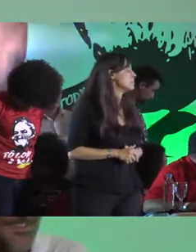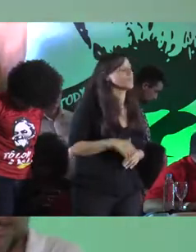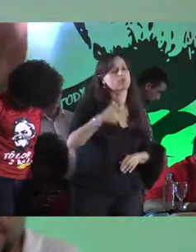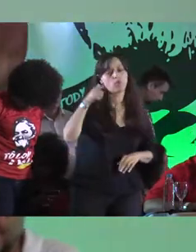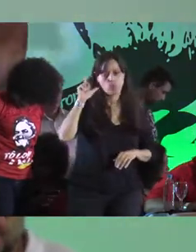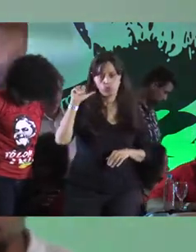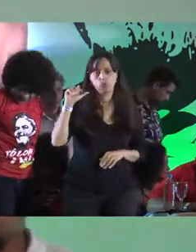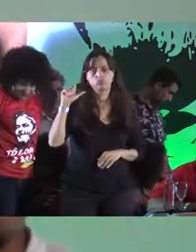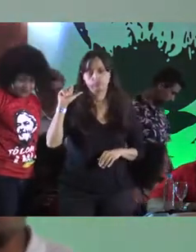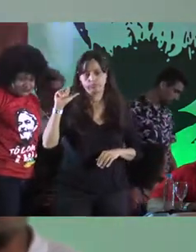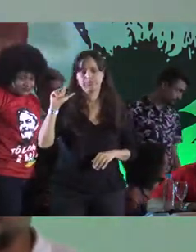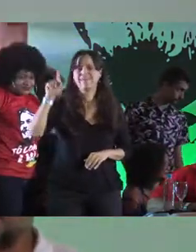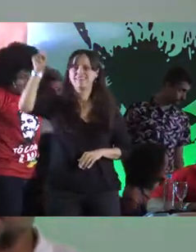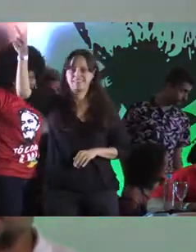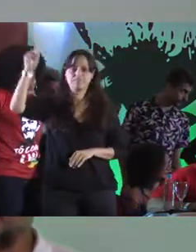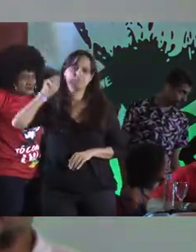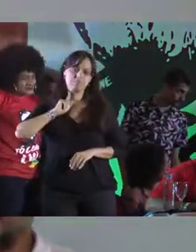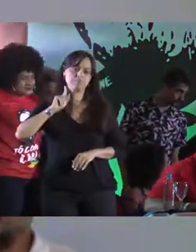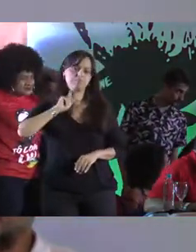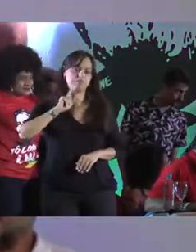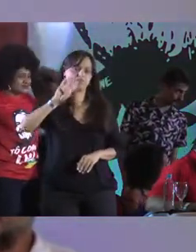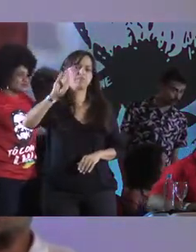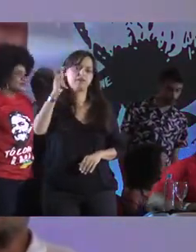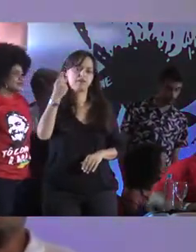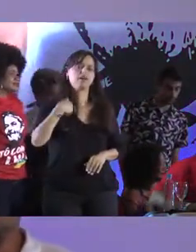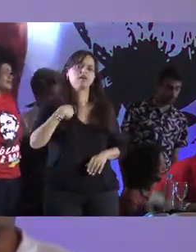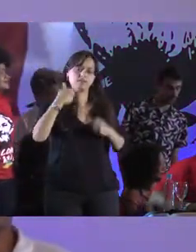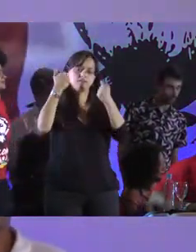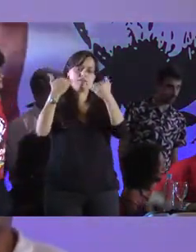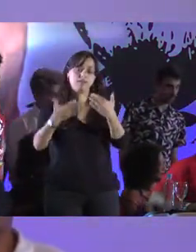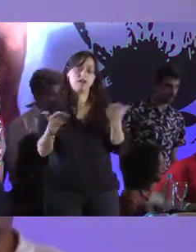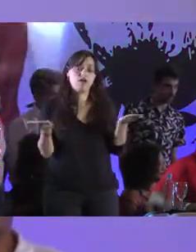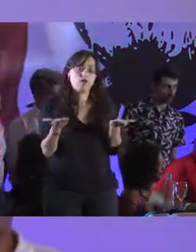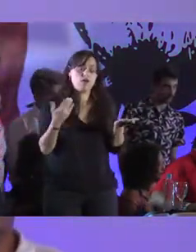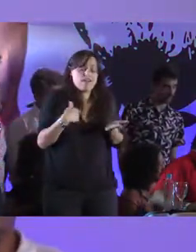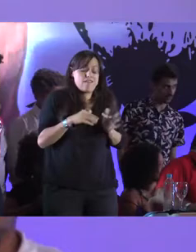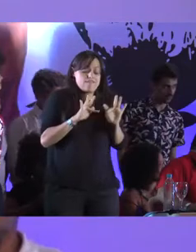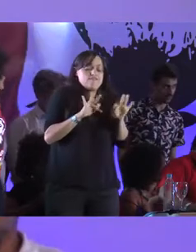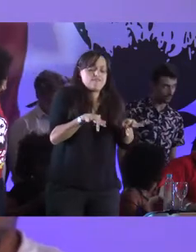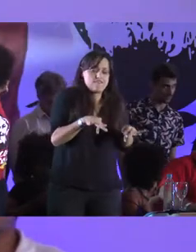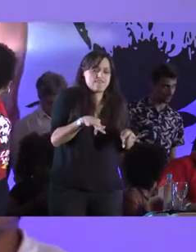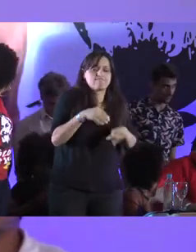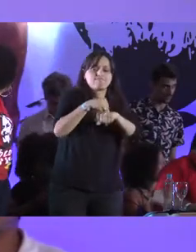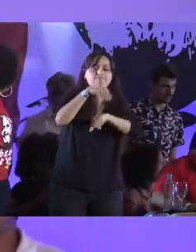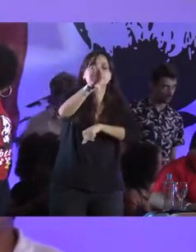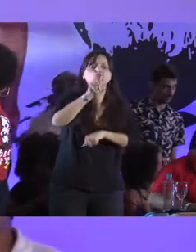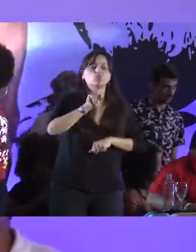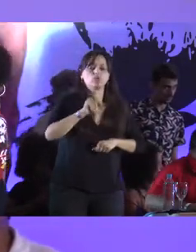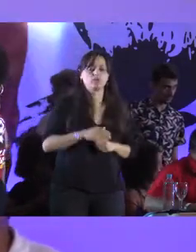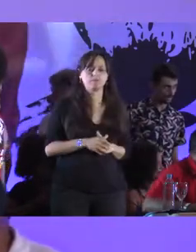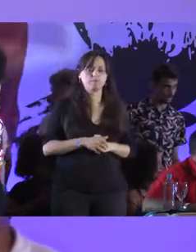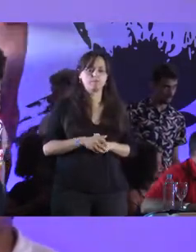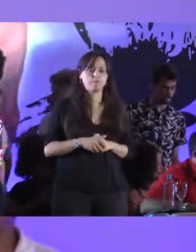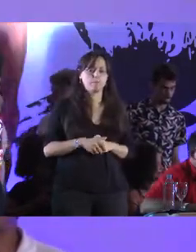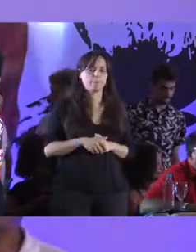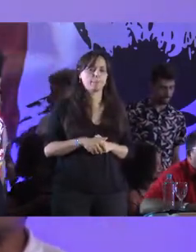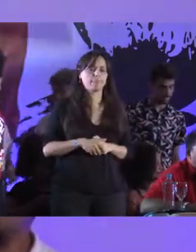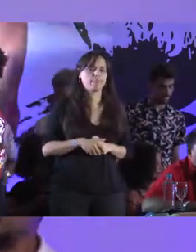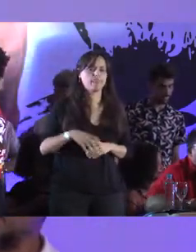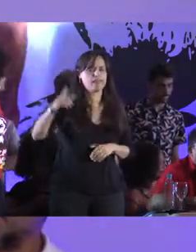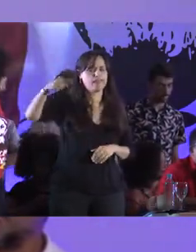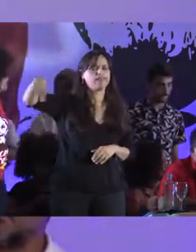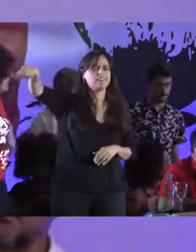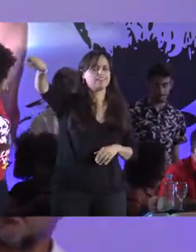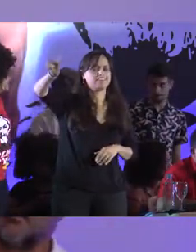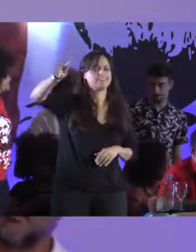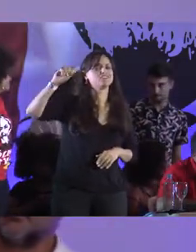Ontem eu disse em Belo Horizonte o que eu vou dizer para terminar aqui para vocês. Eles estão numa situação mais